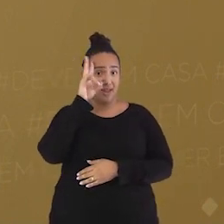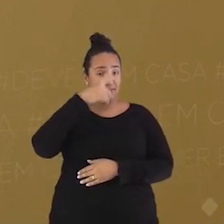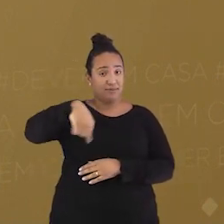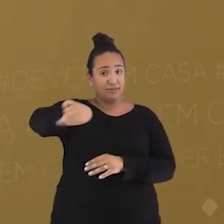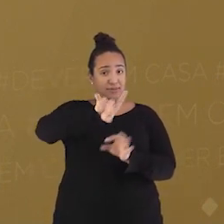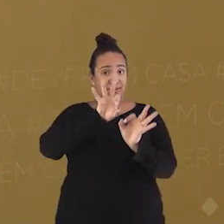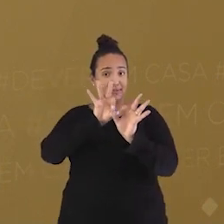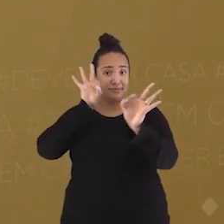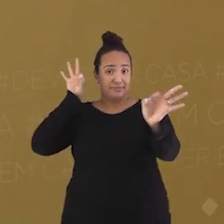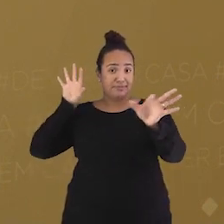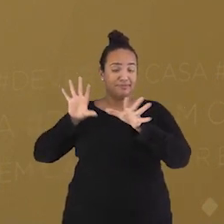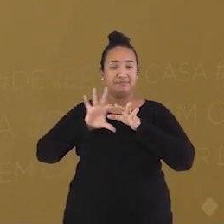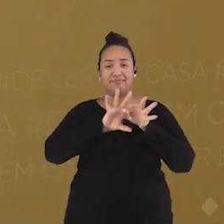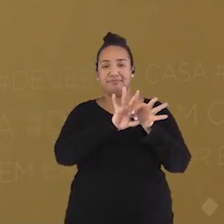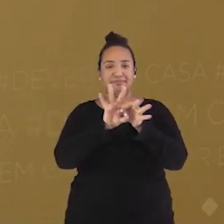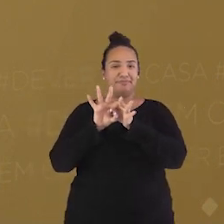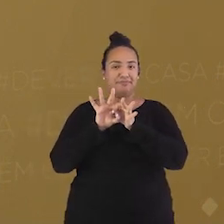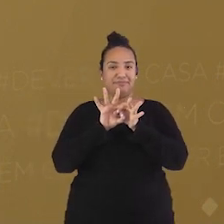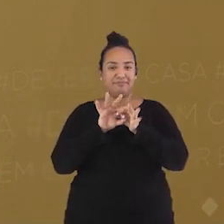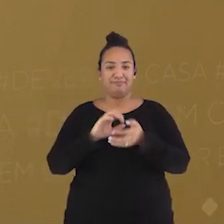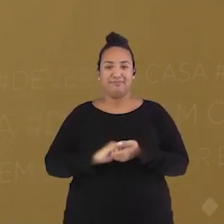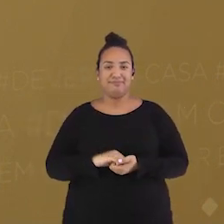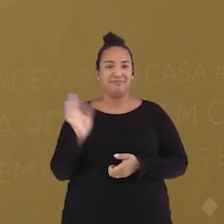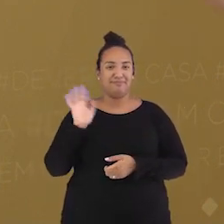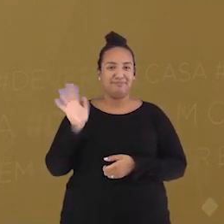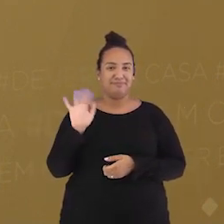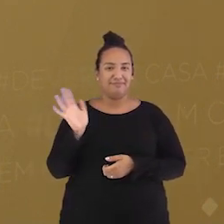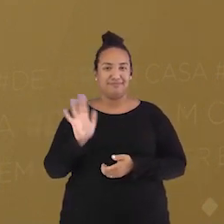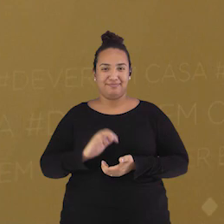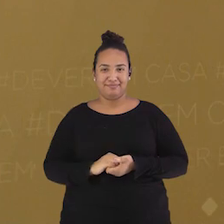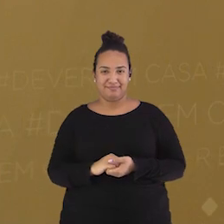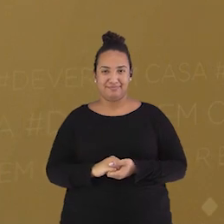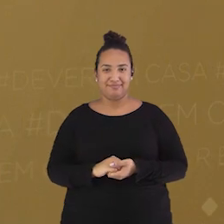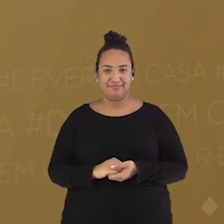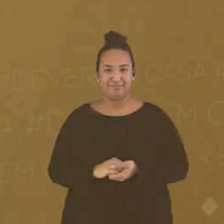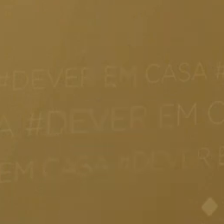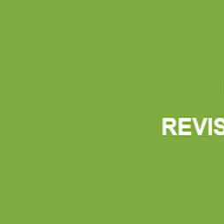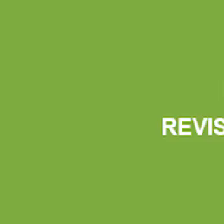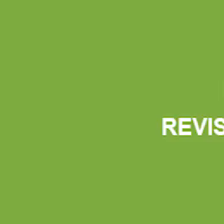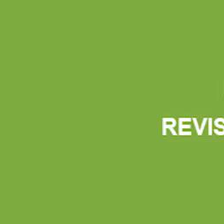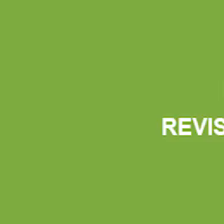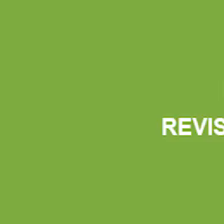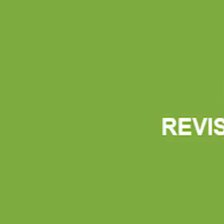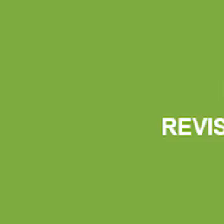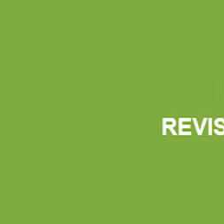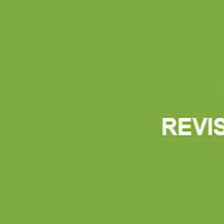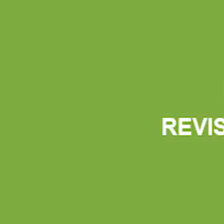lembre-se que mesmo distantes, estamos juntos. Tchau, tchau!